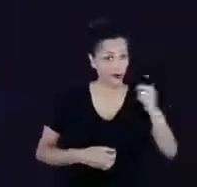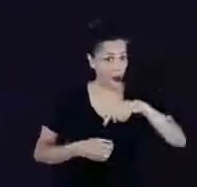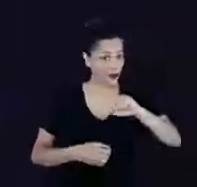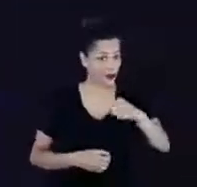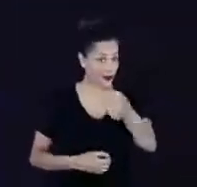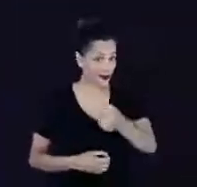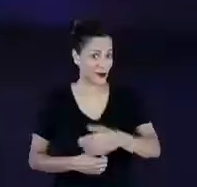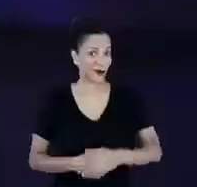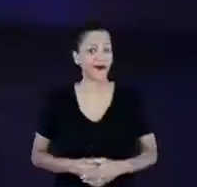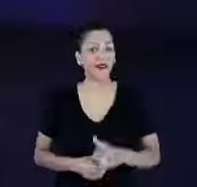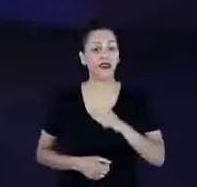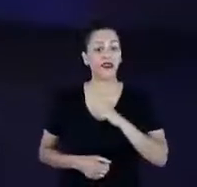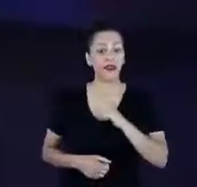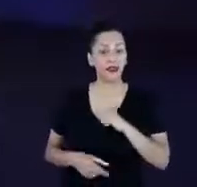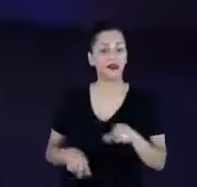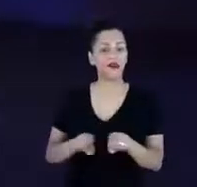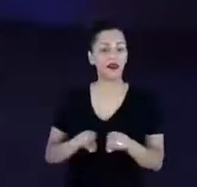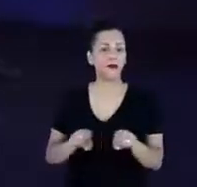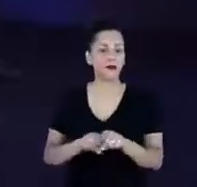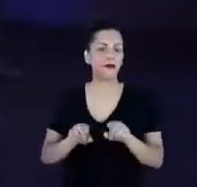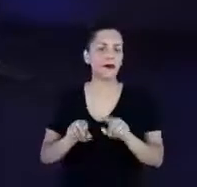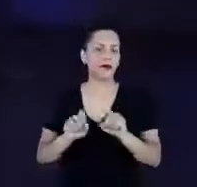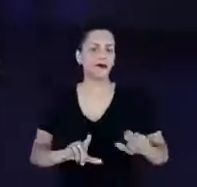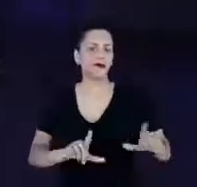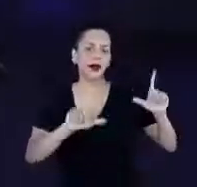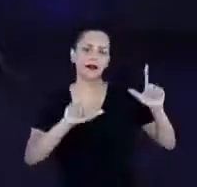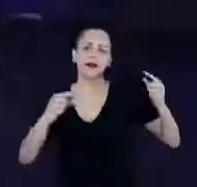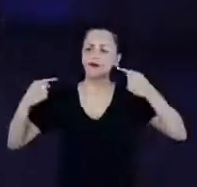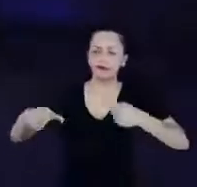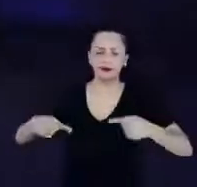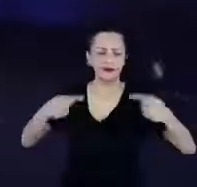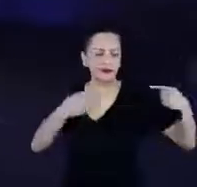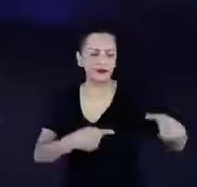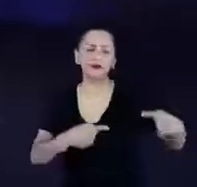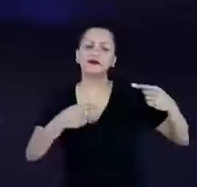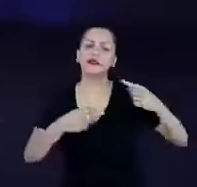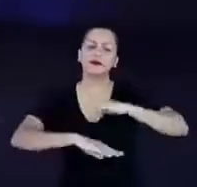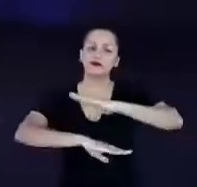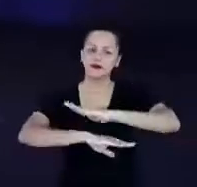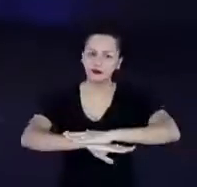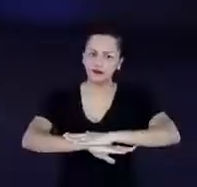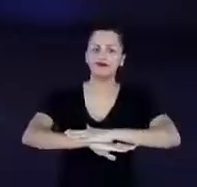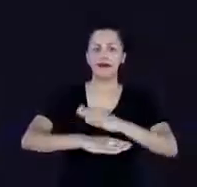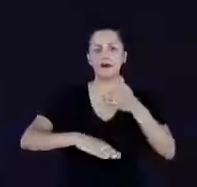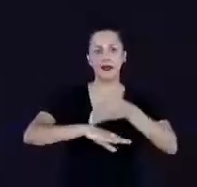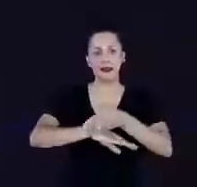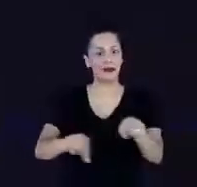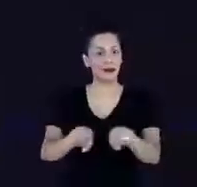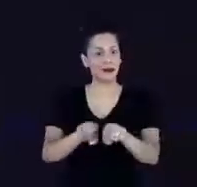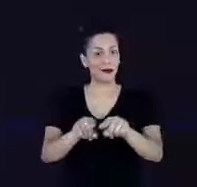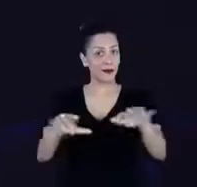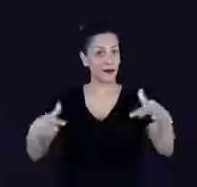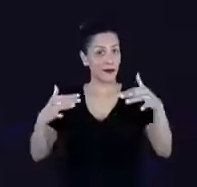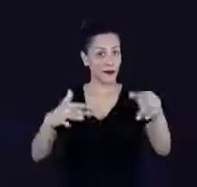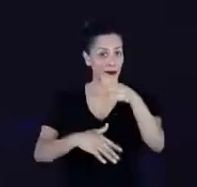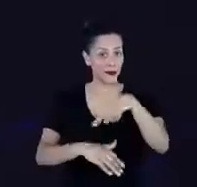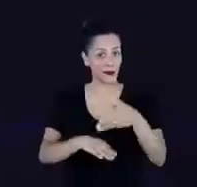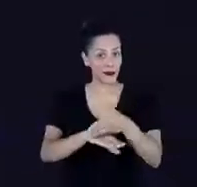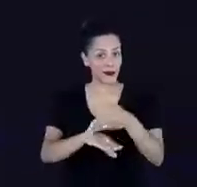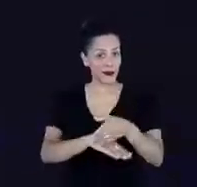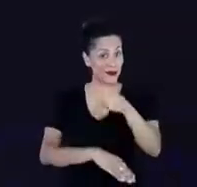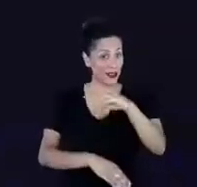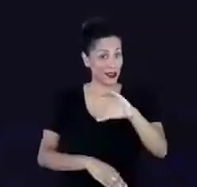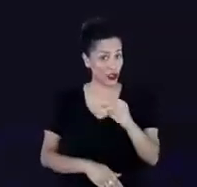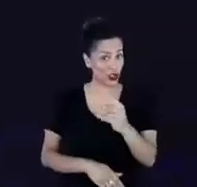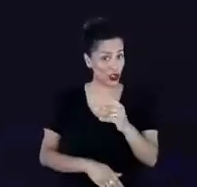queria temos ainda um rico painel aqui de debates com participação dos painelistas e também do público lembramos que teremos o cheque para vocês participarem